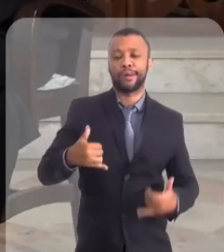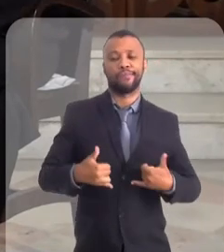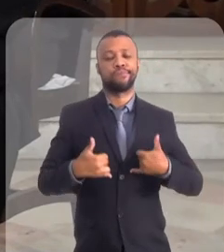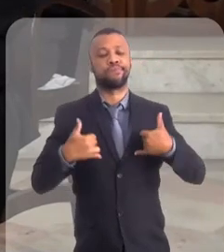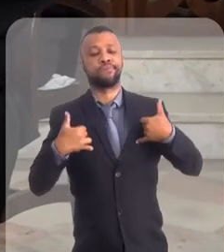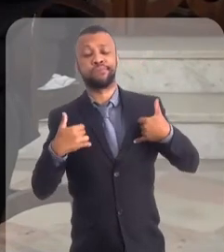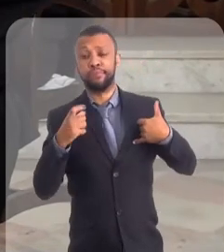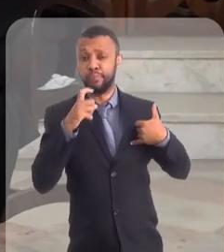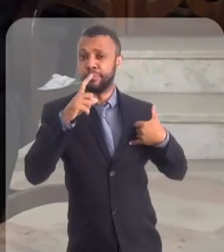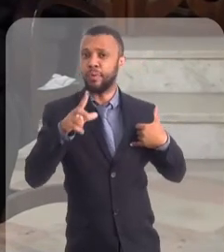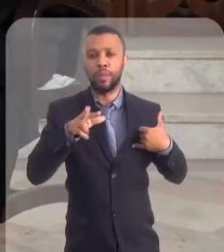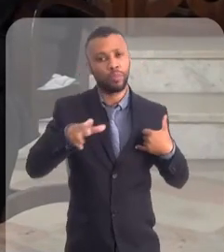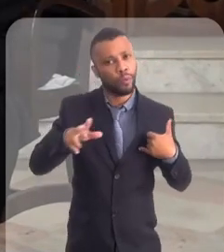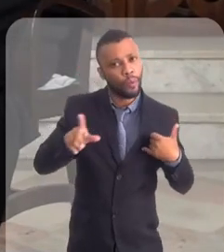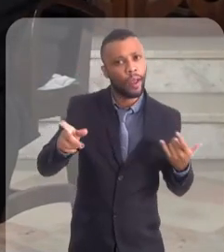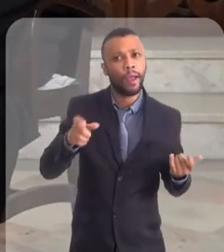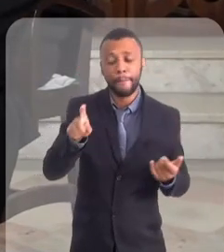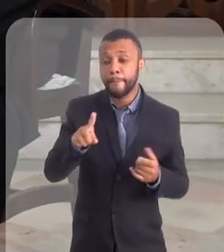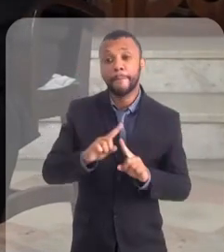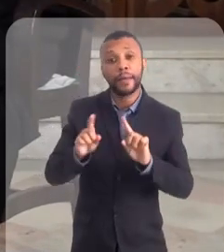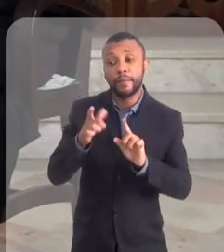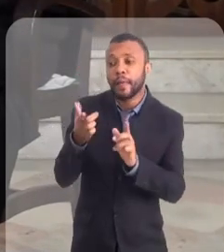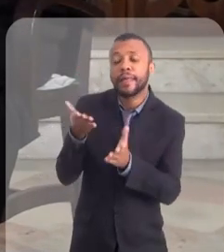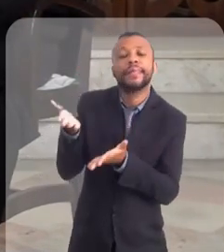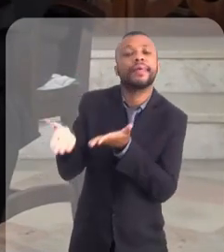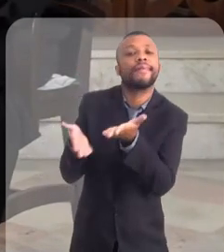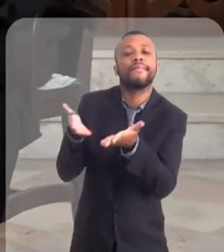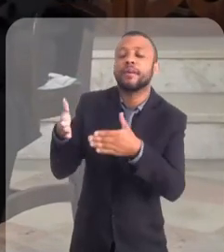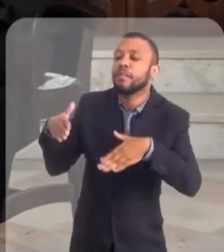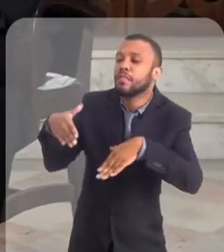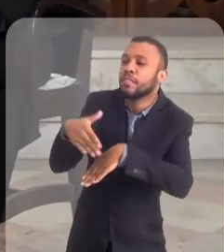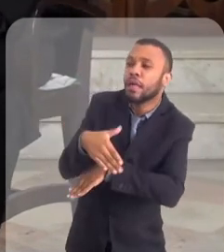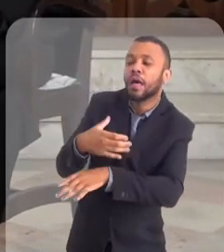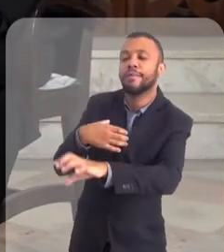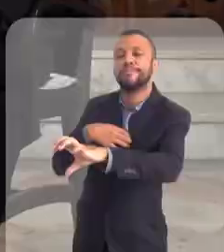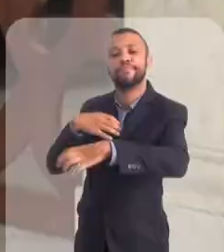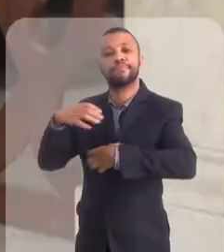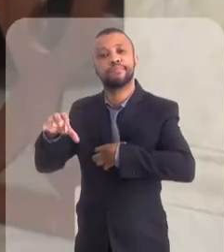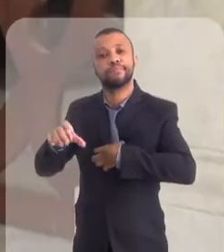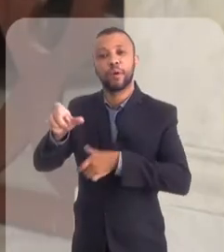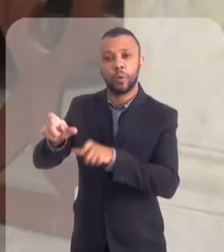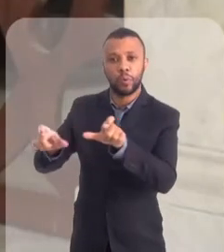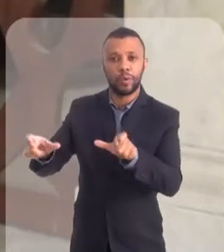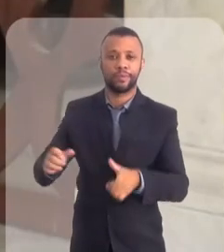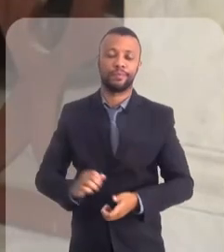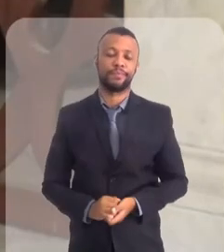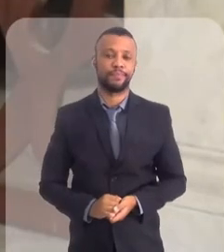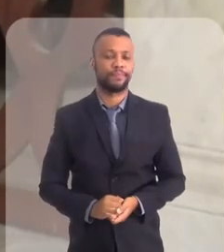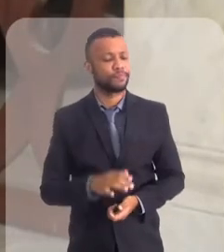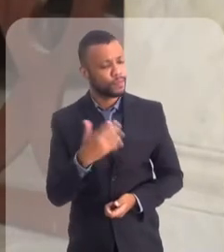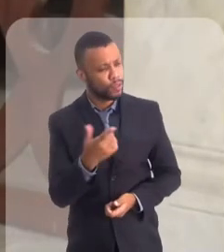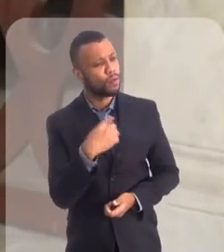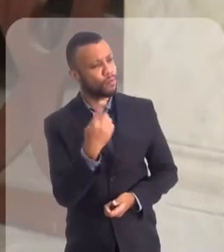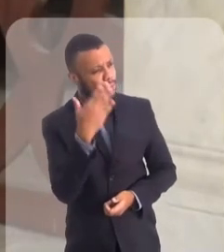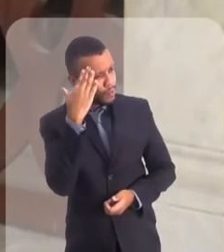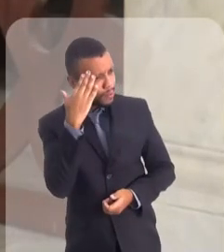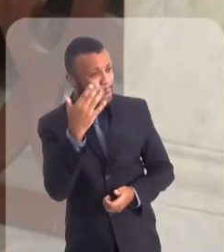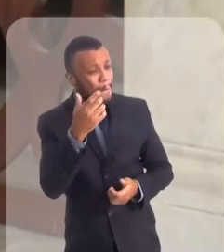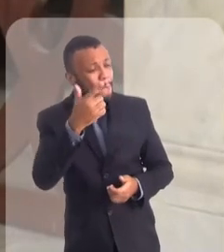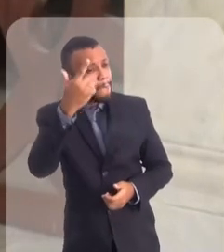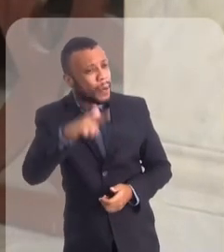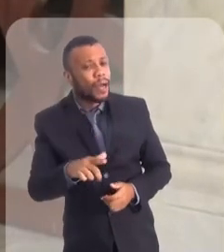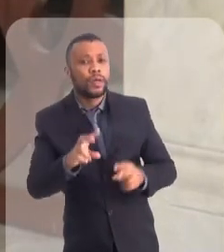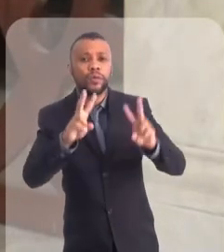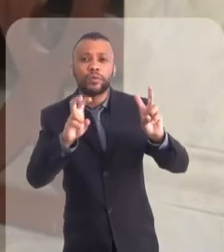servir-se da batina ou do sacerdócio, mas para servir os outros, né? Bem. E nós vamos saber um pouco mais agora